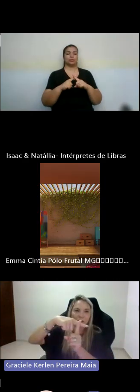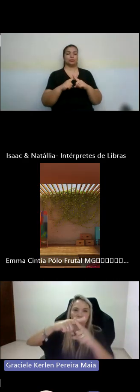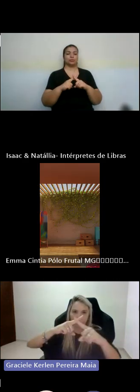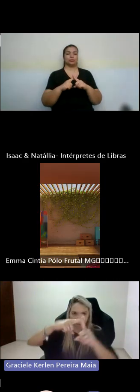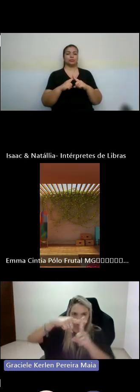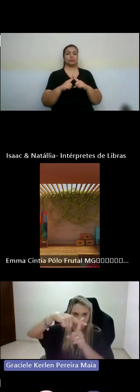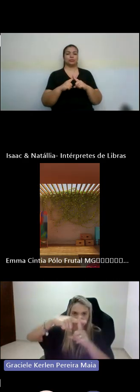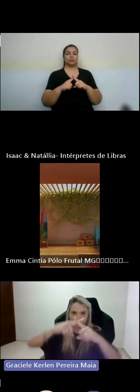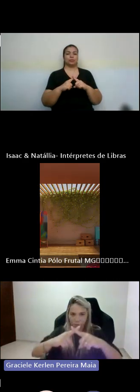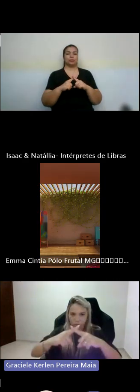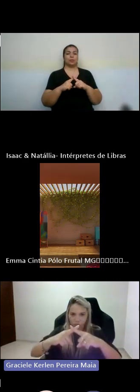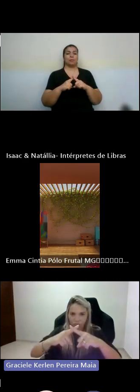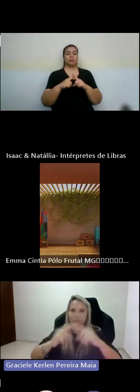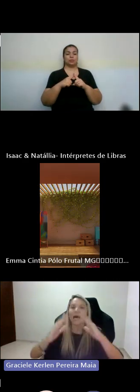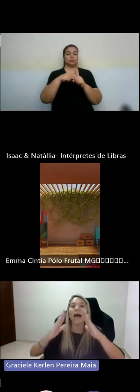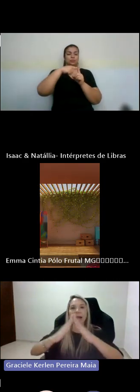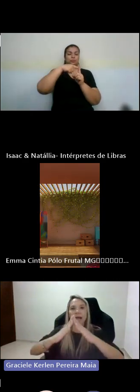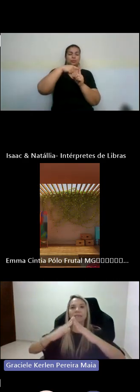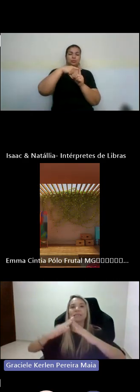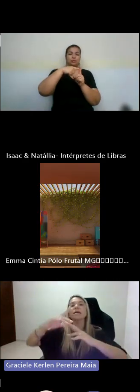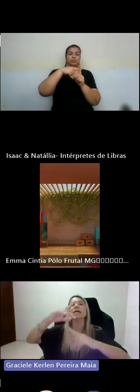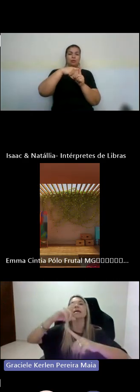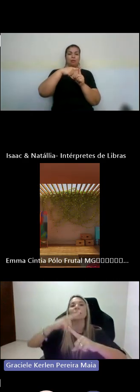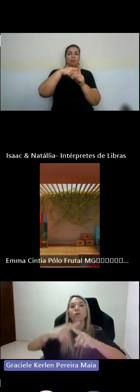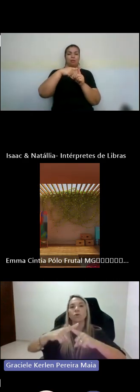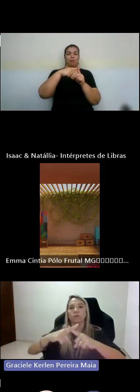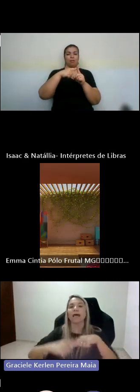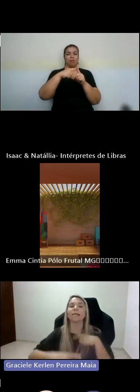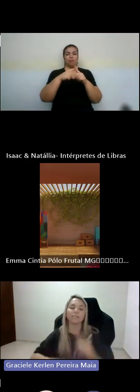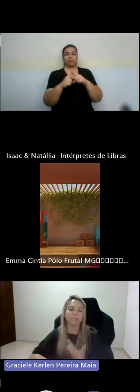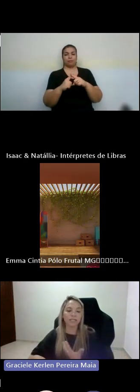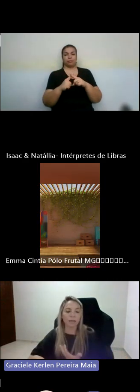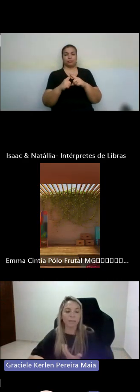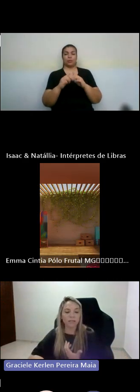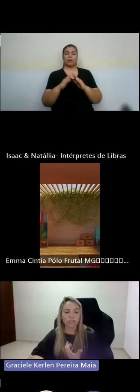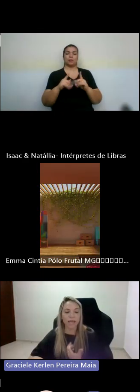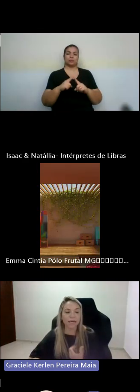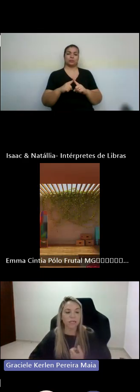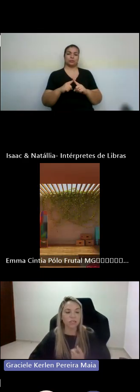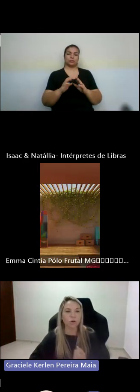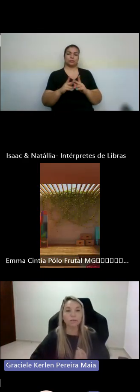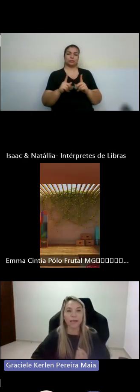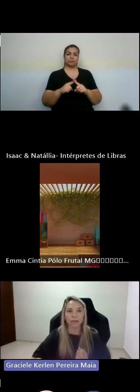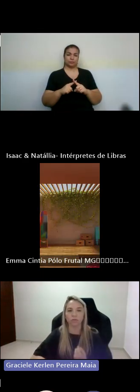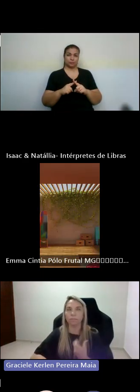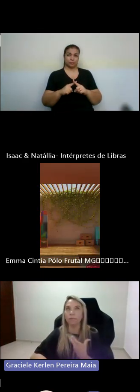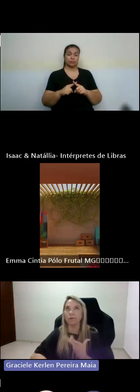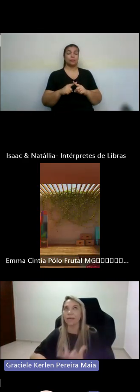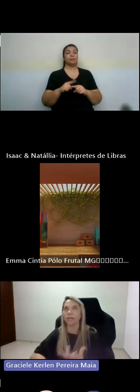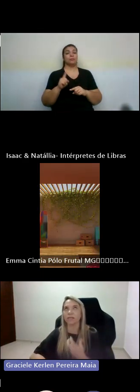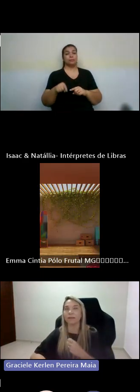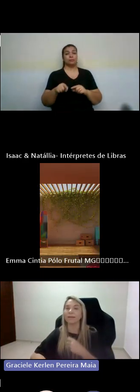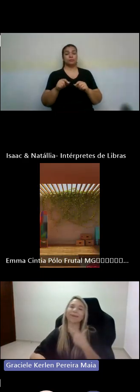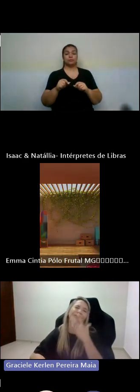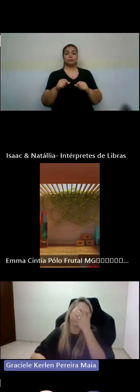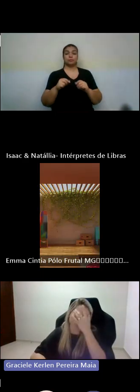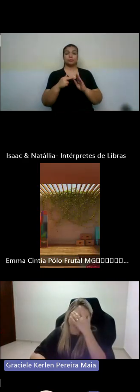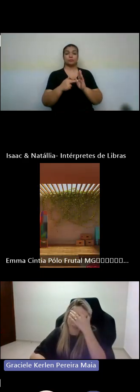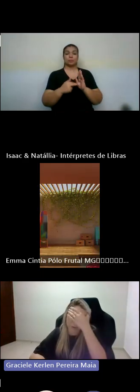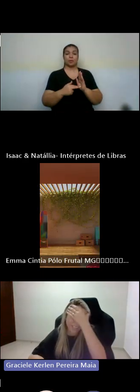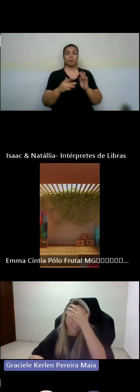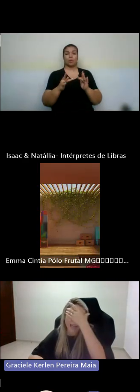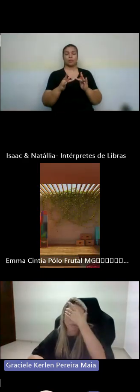tá certo? Cruz virou X. Casa, cruz. É chamada de regra de contato. Por que é chamada?